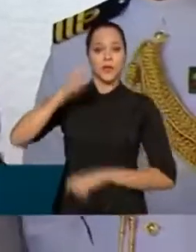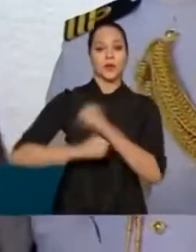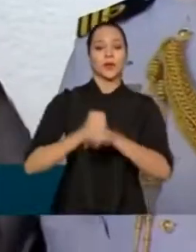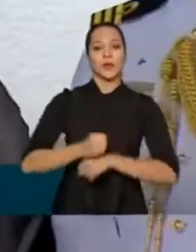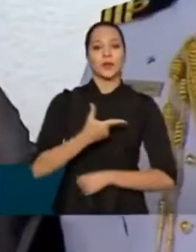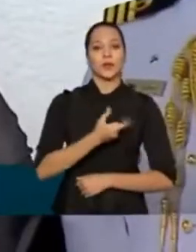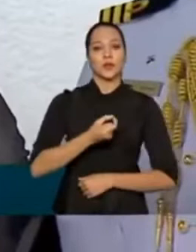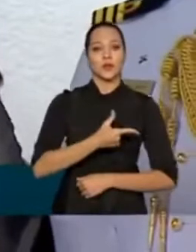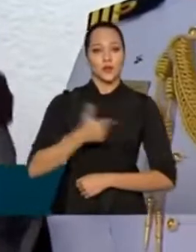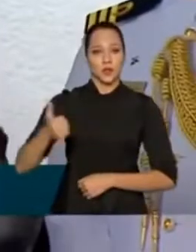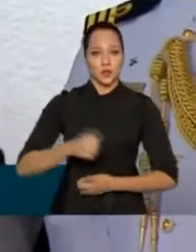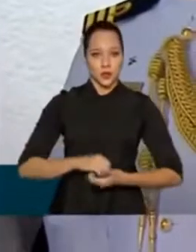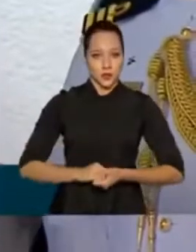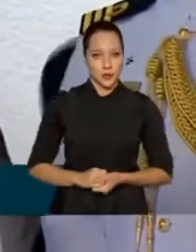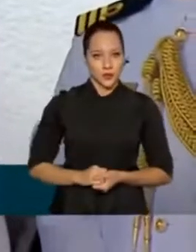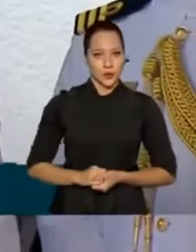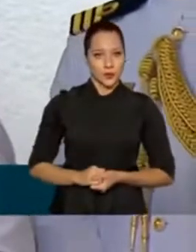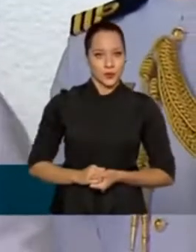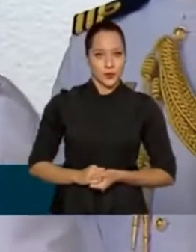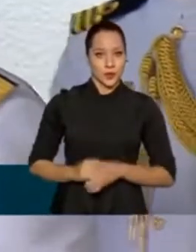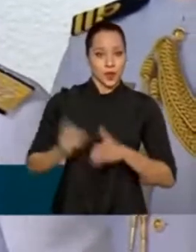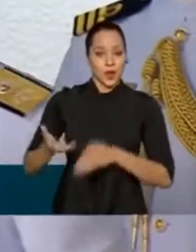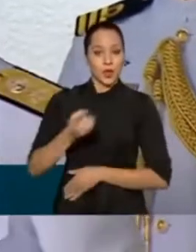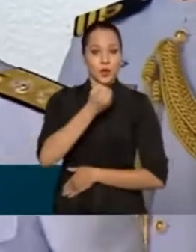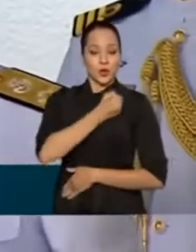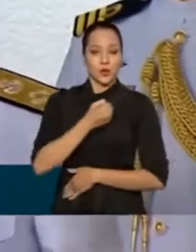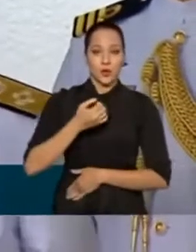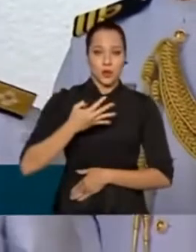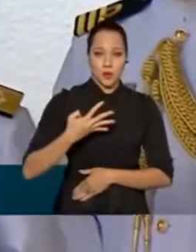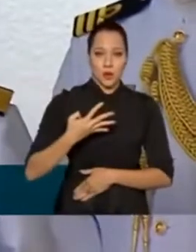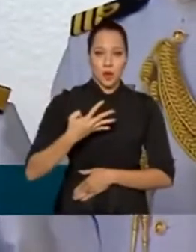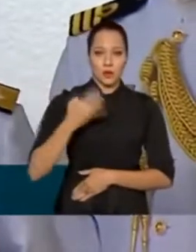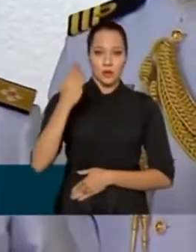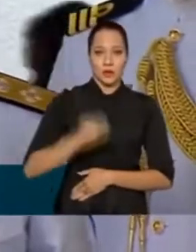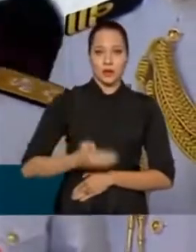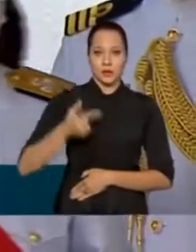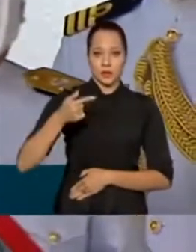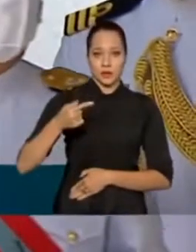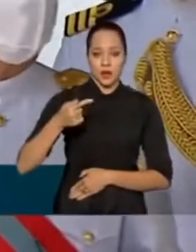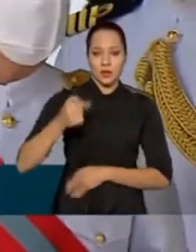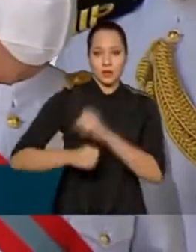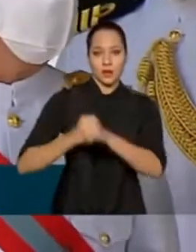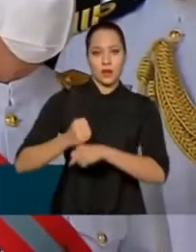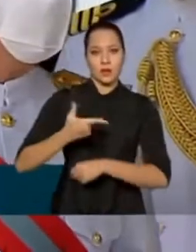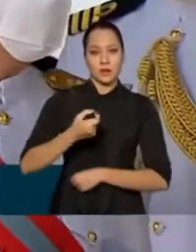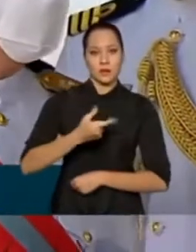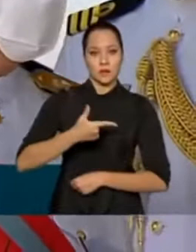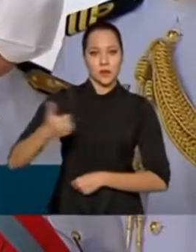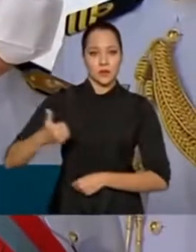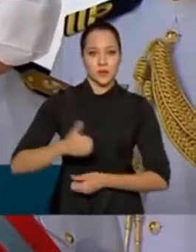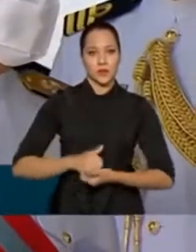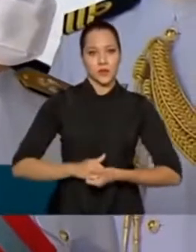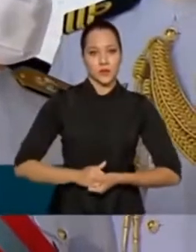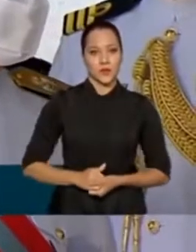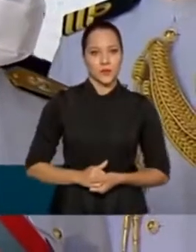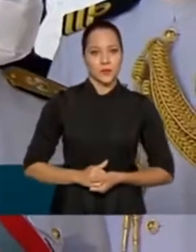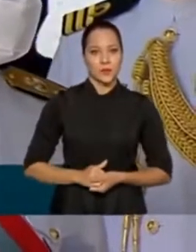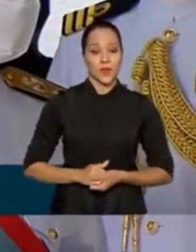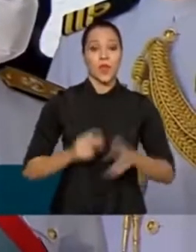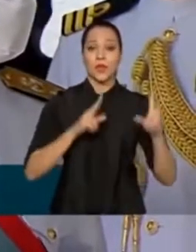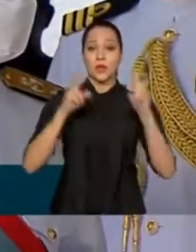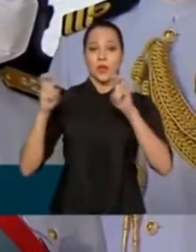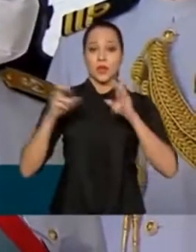de 2021. Ordem de serviço número 4-7 de 2021.